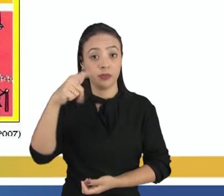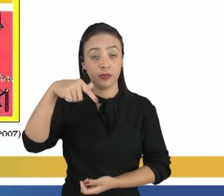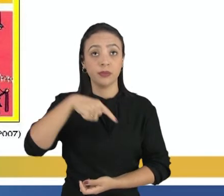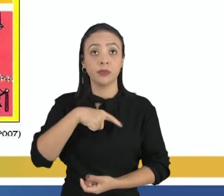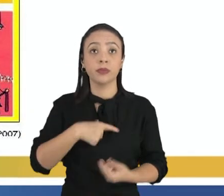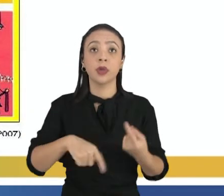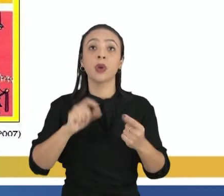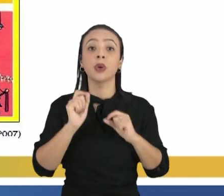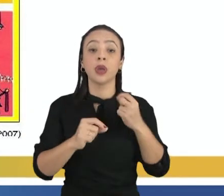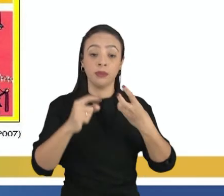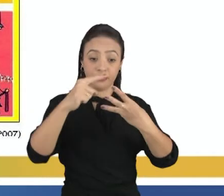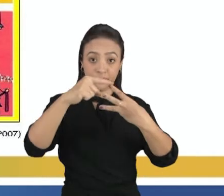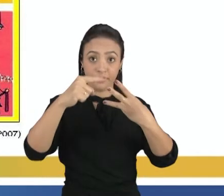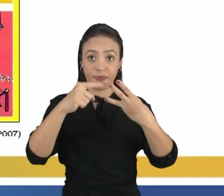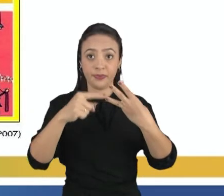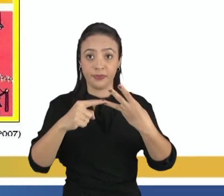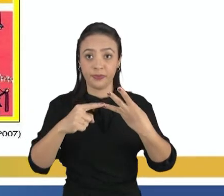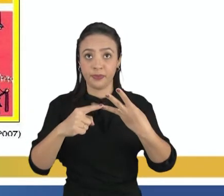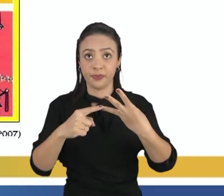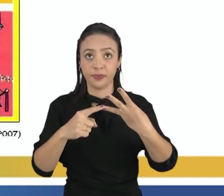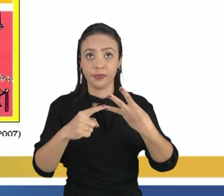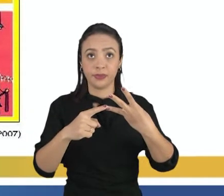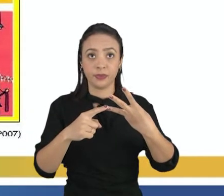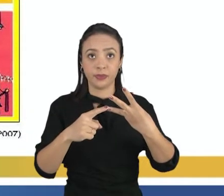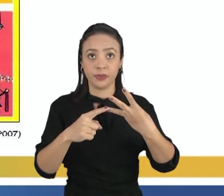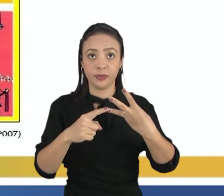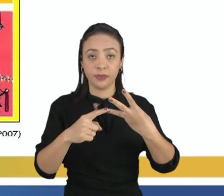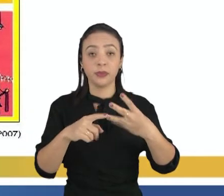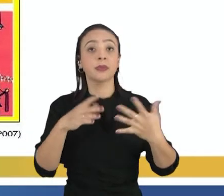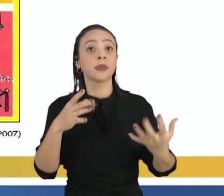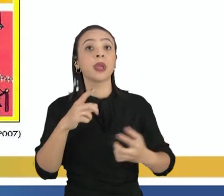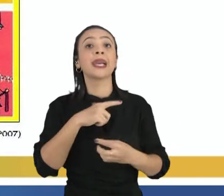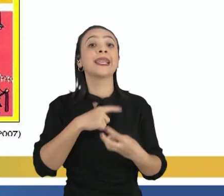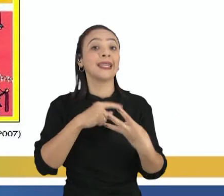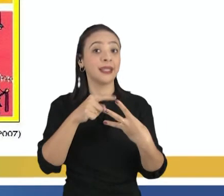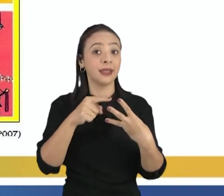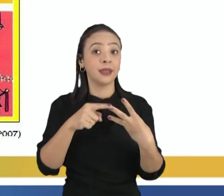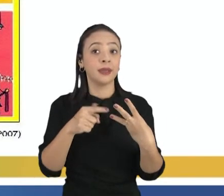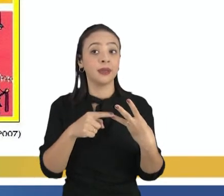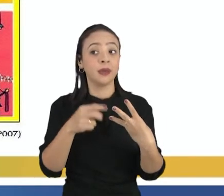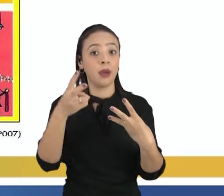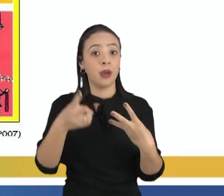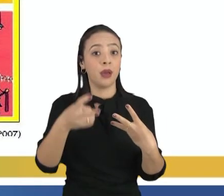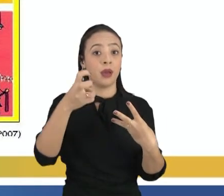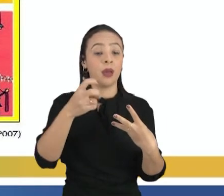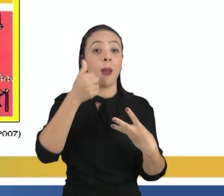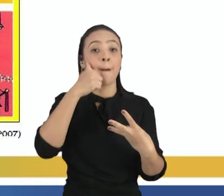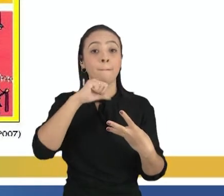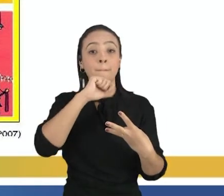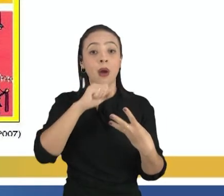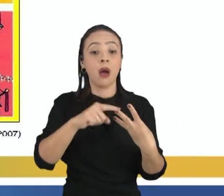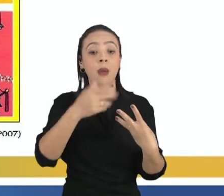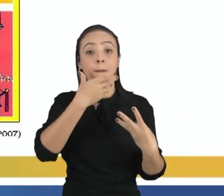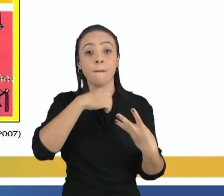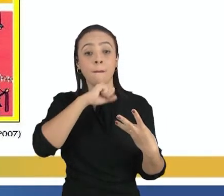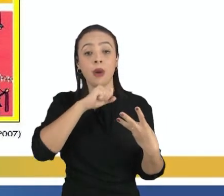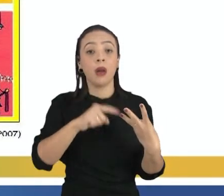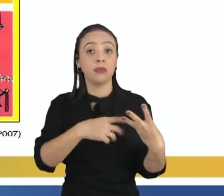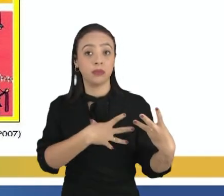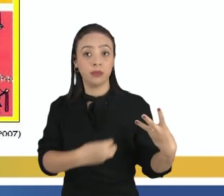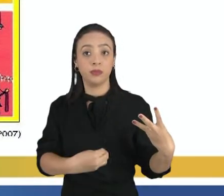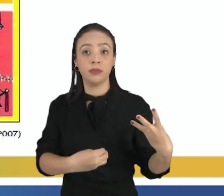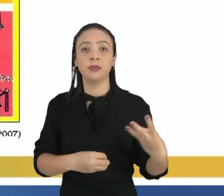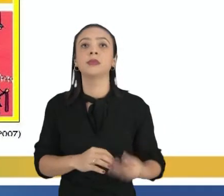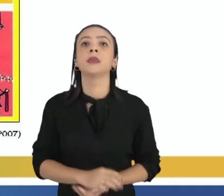que aparentemente são 3. São 3, aparentemente mãe, pai e filho.